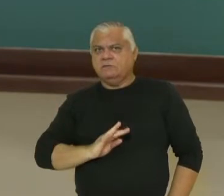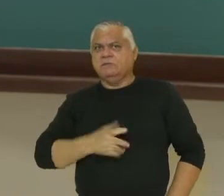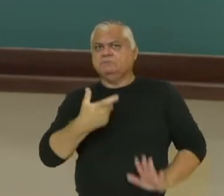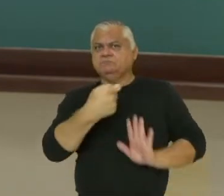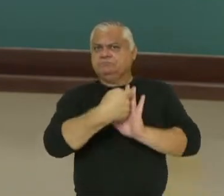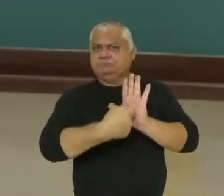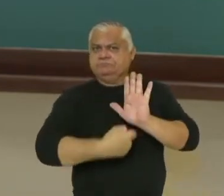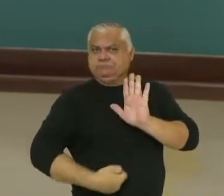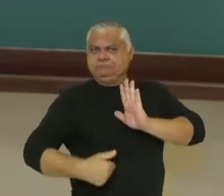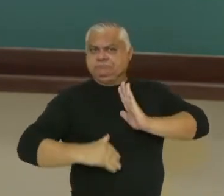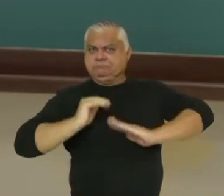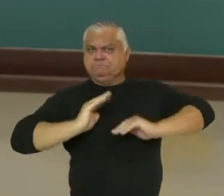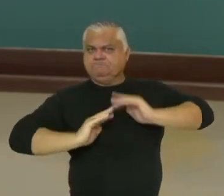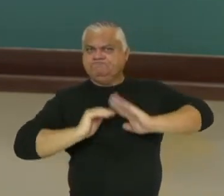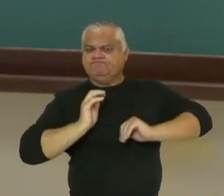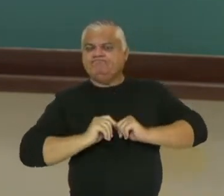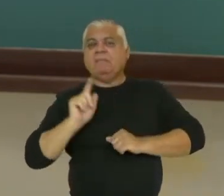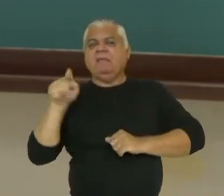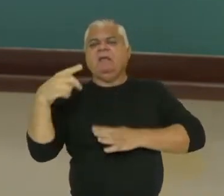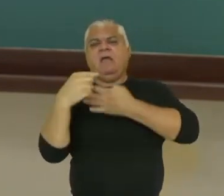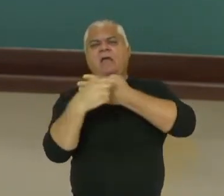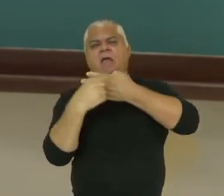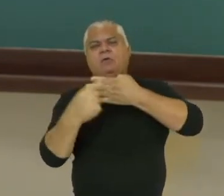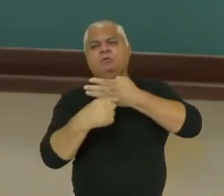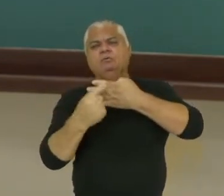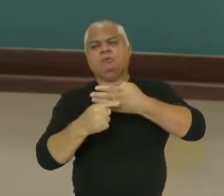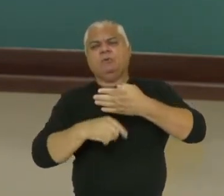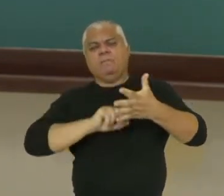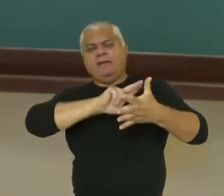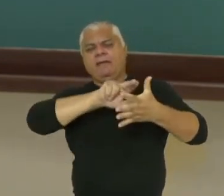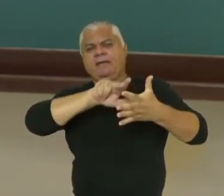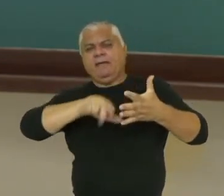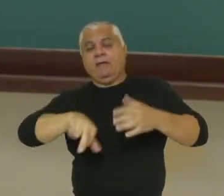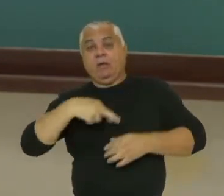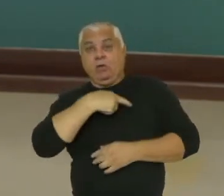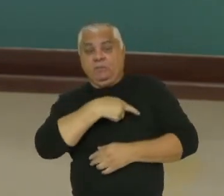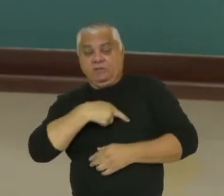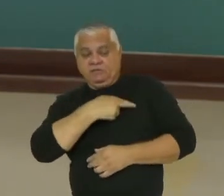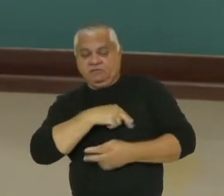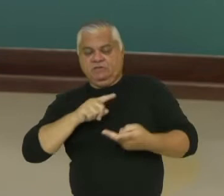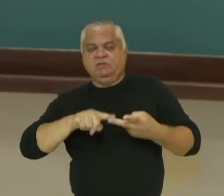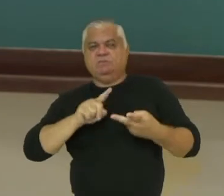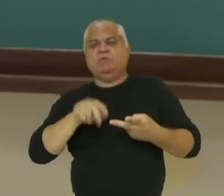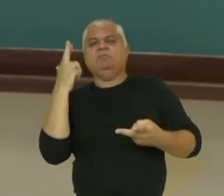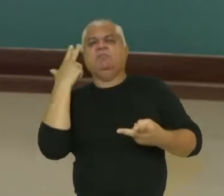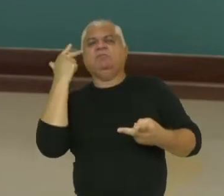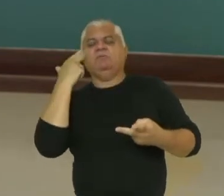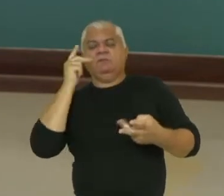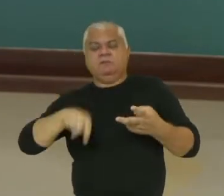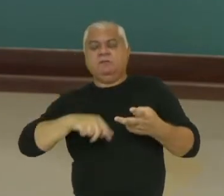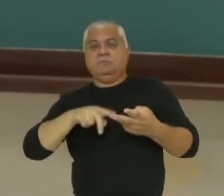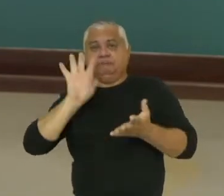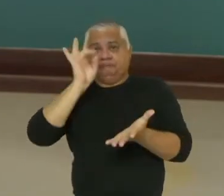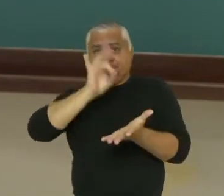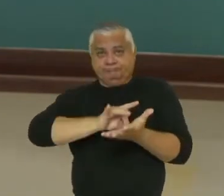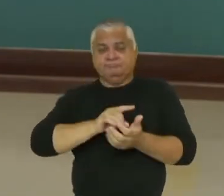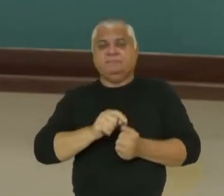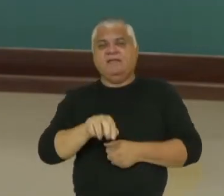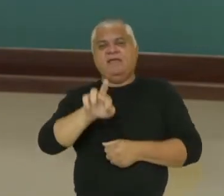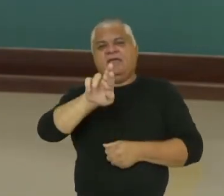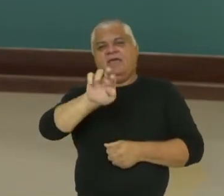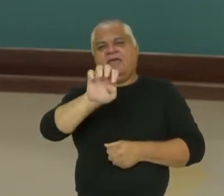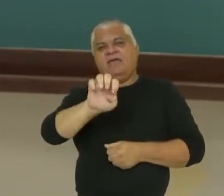E, claro, autor de obras no romantismo, no naturalismo e no realismo.